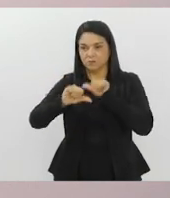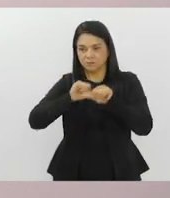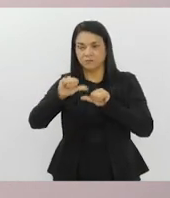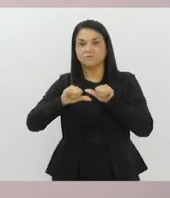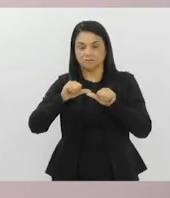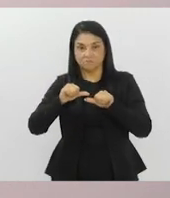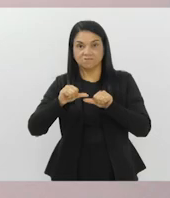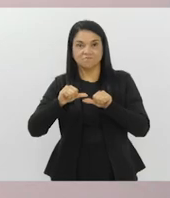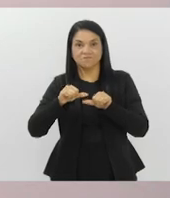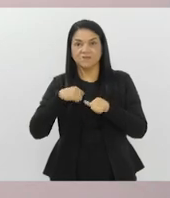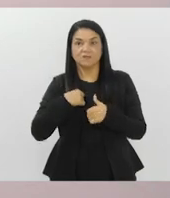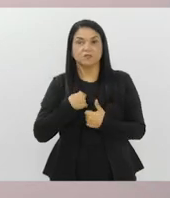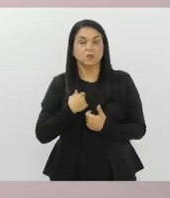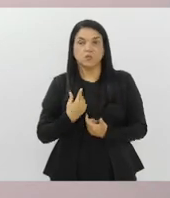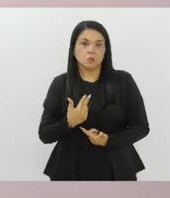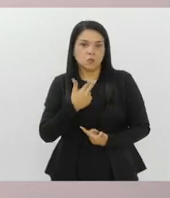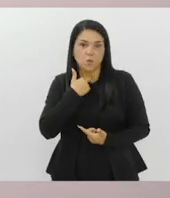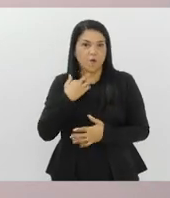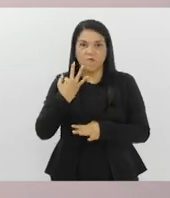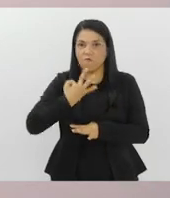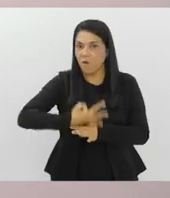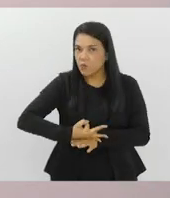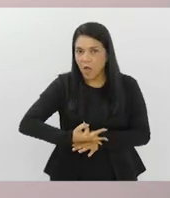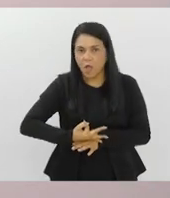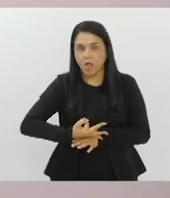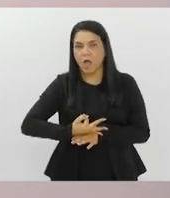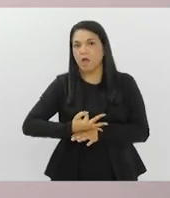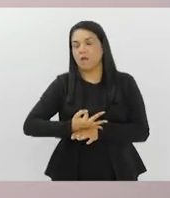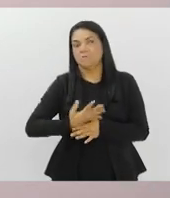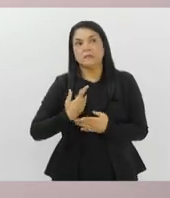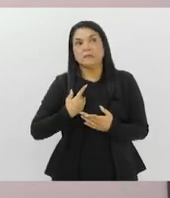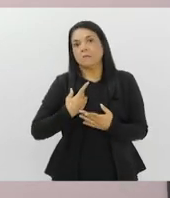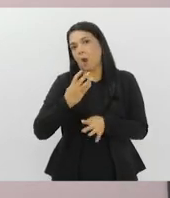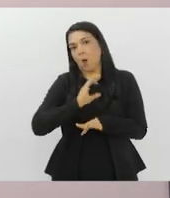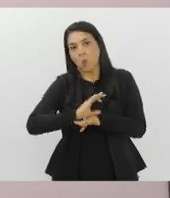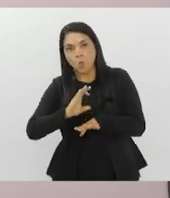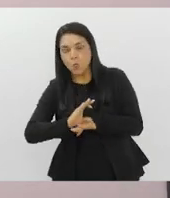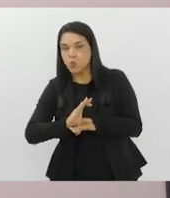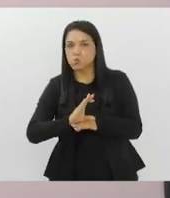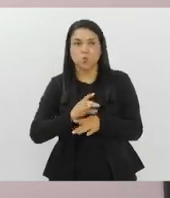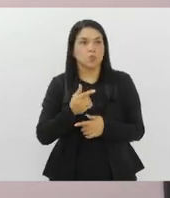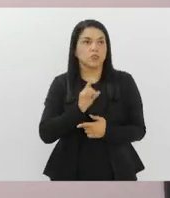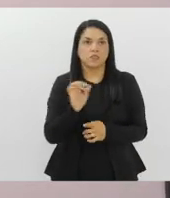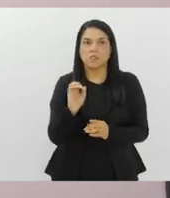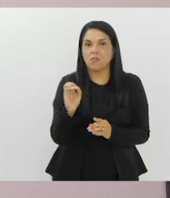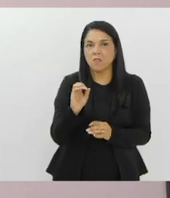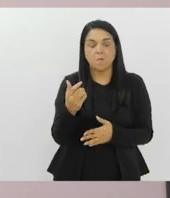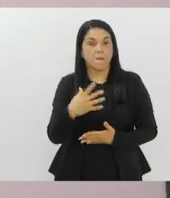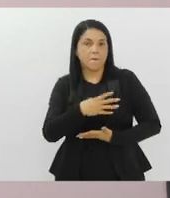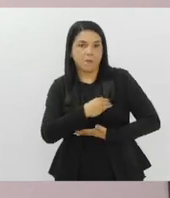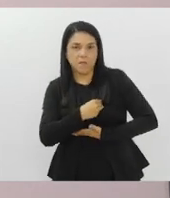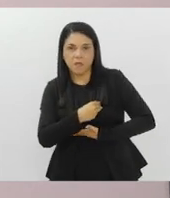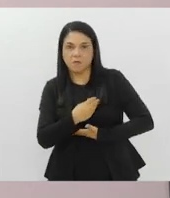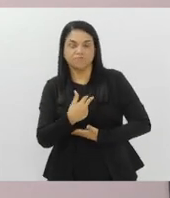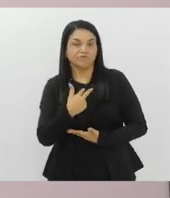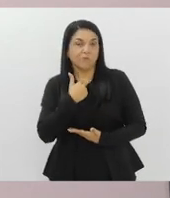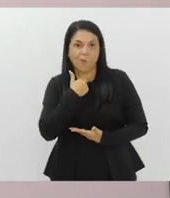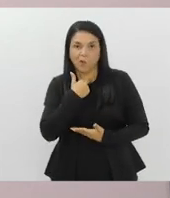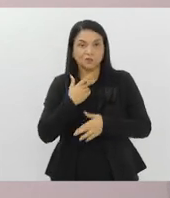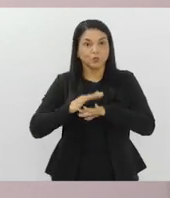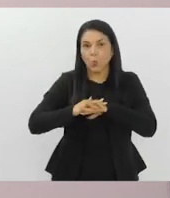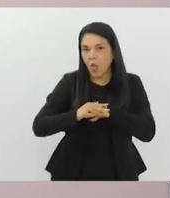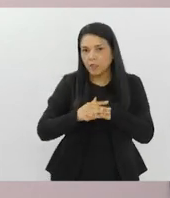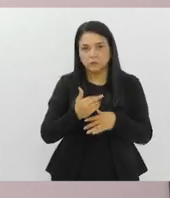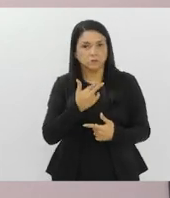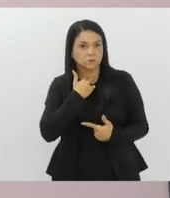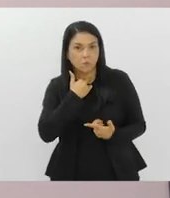não pode faltar dia nenhum, nem para se capacitar, nem para amamentar, nem para ficar doente. Né? Isso